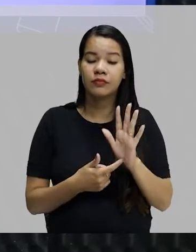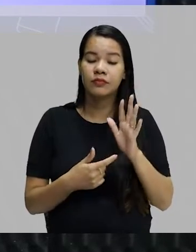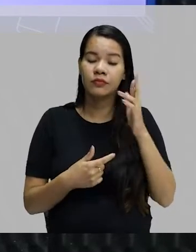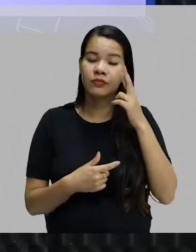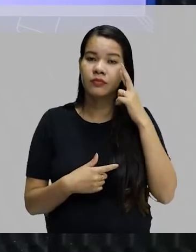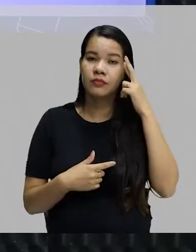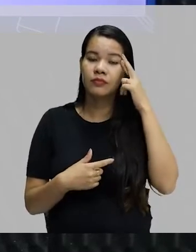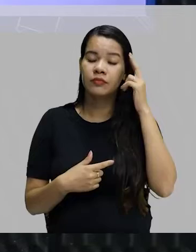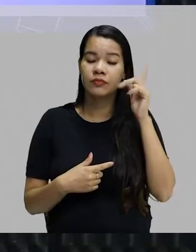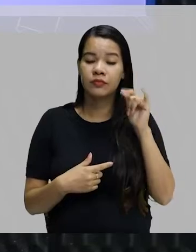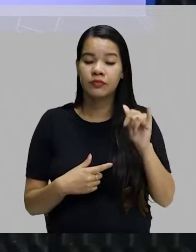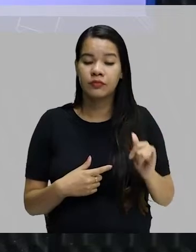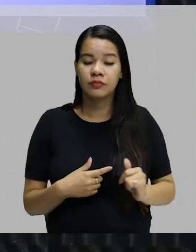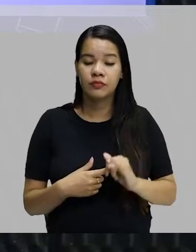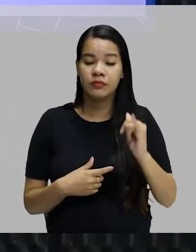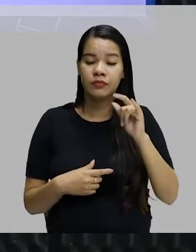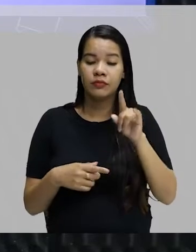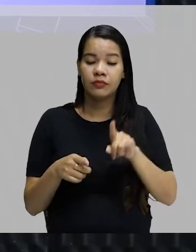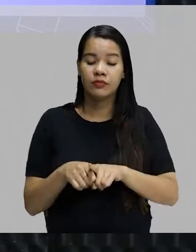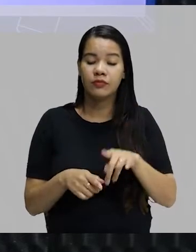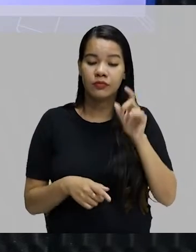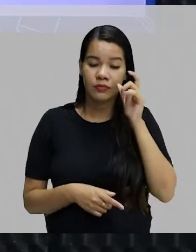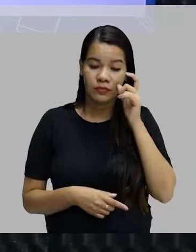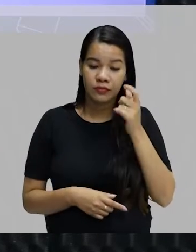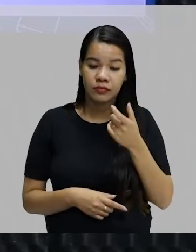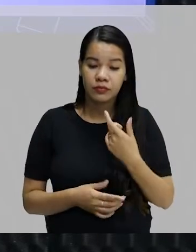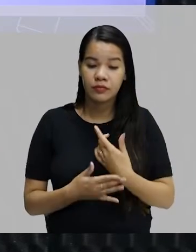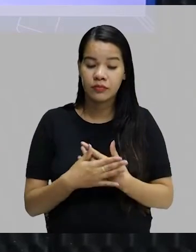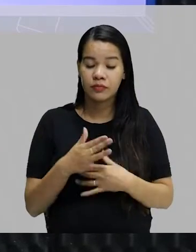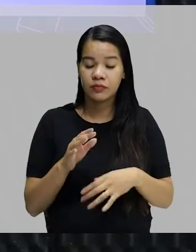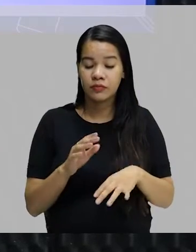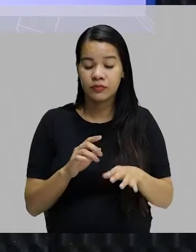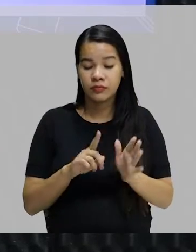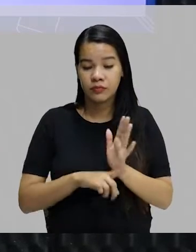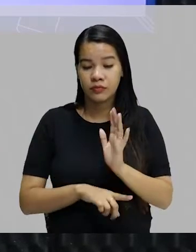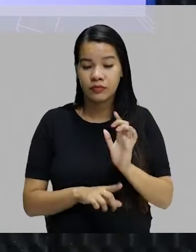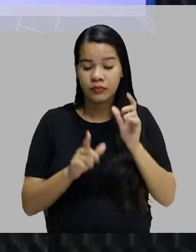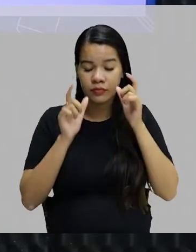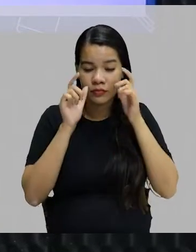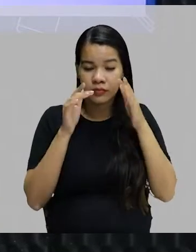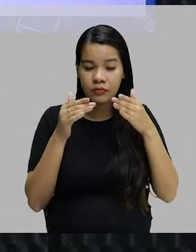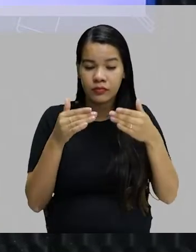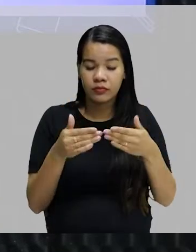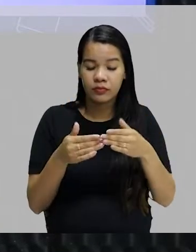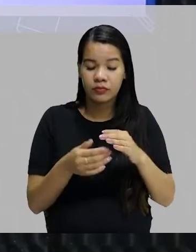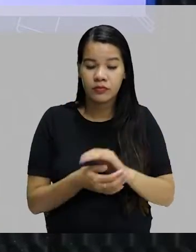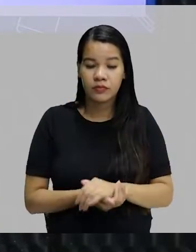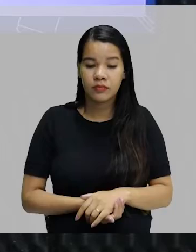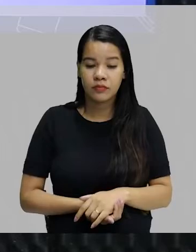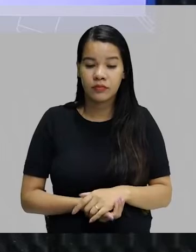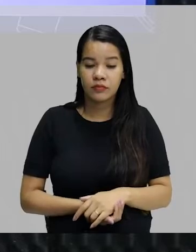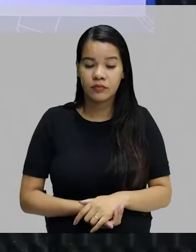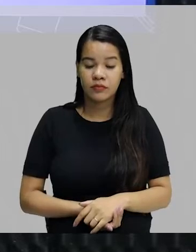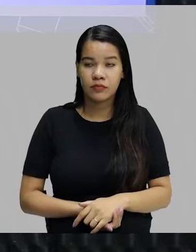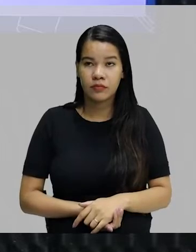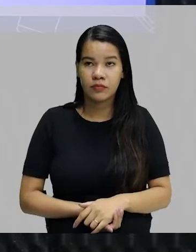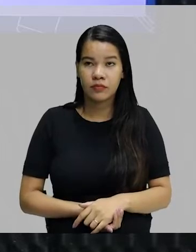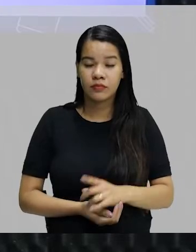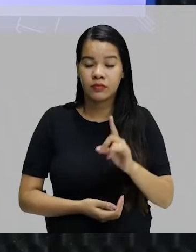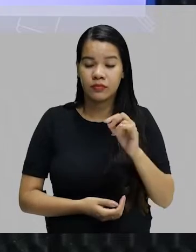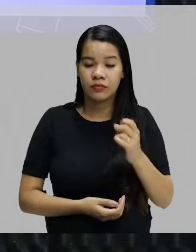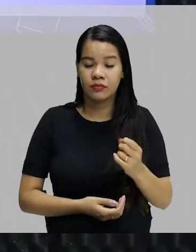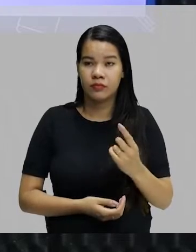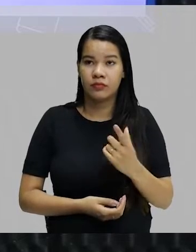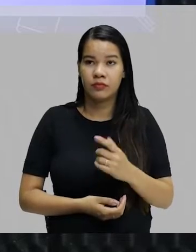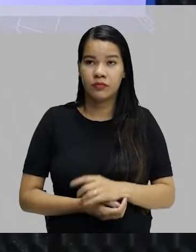importantes, interessantes, mas dizer que ele é o menos preciso é muito exagero,